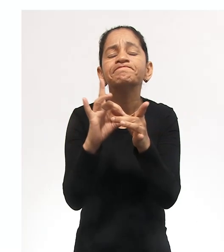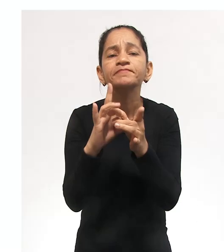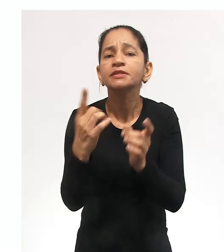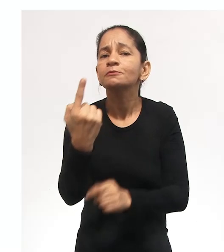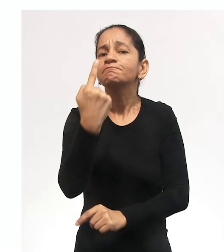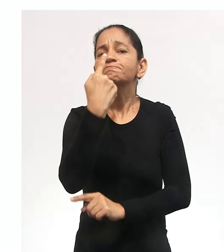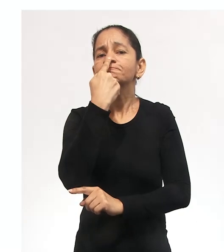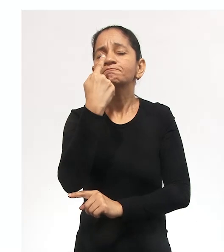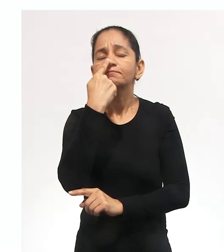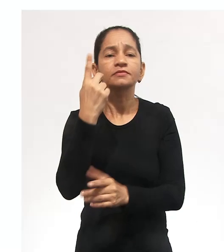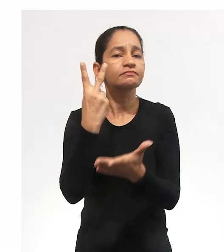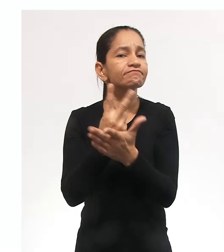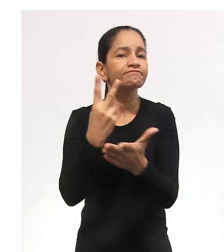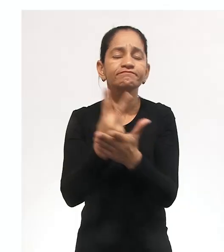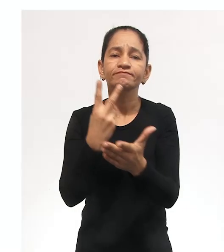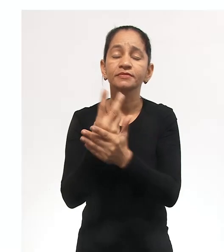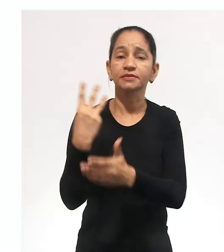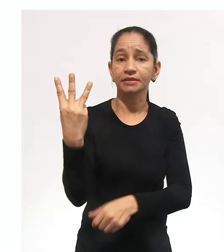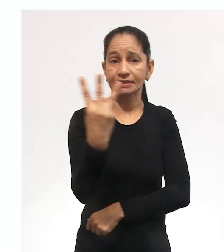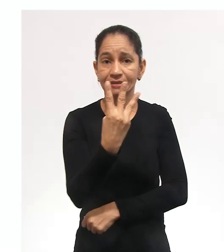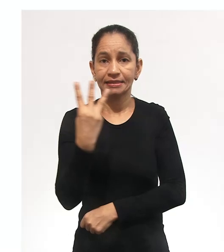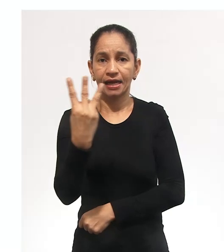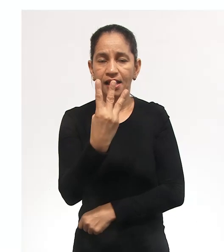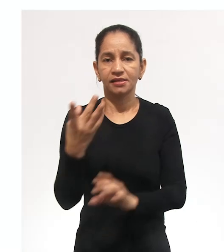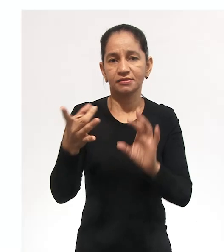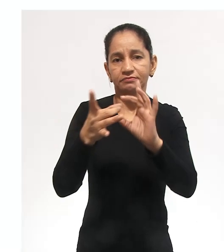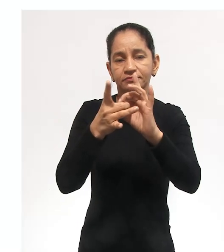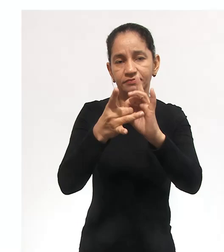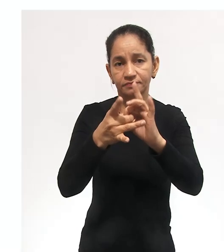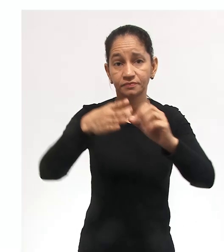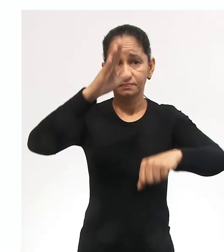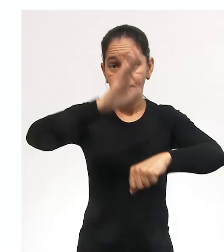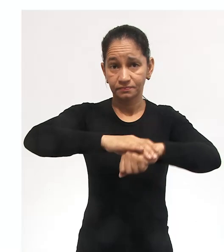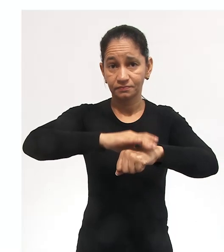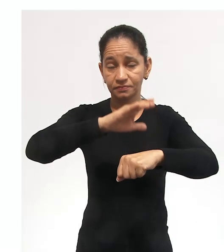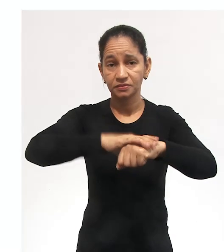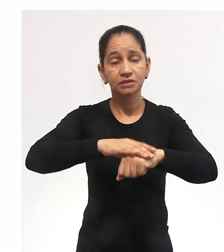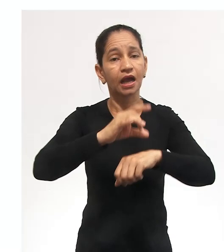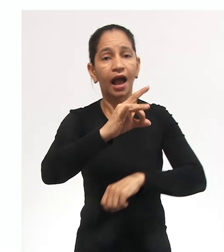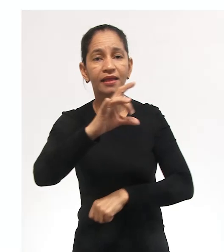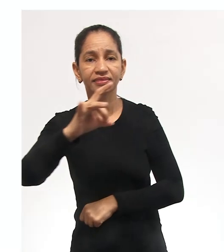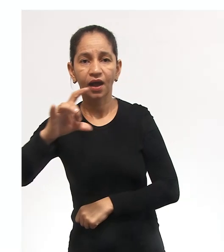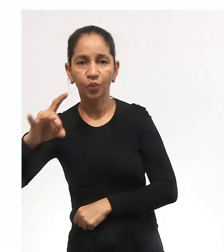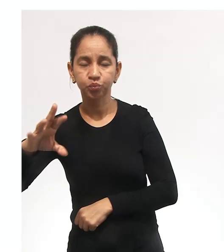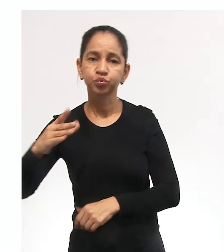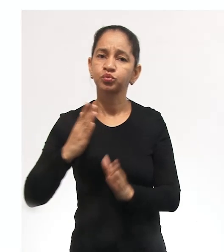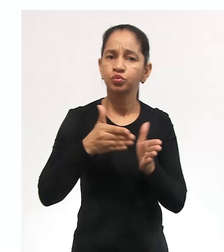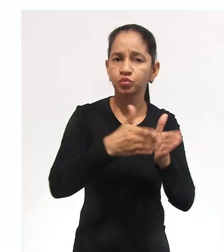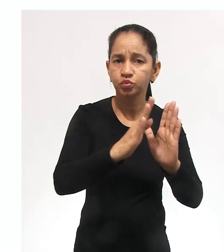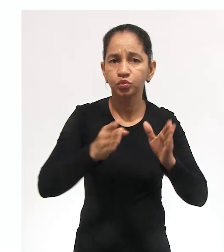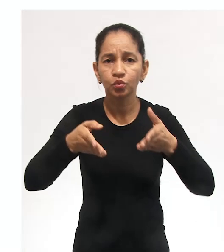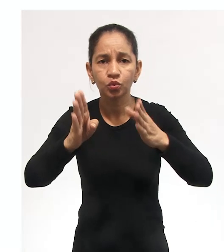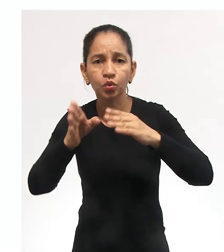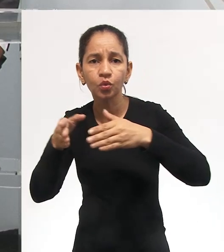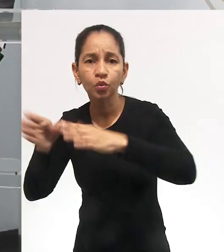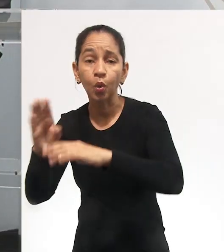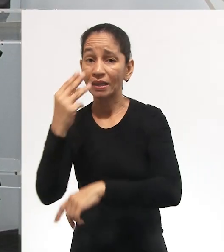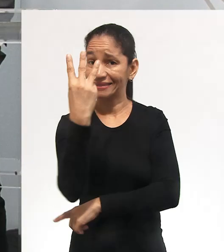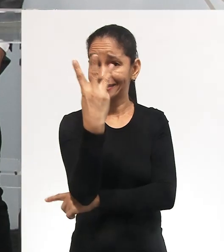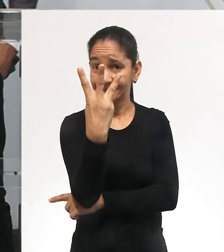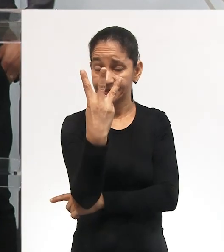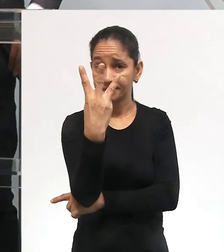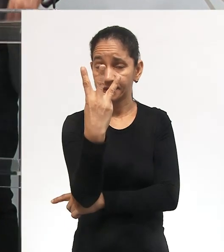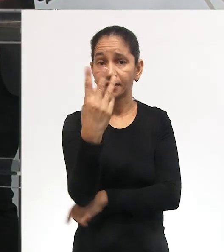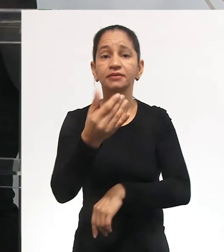intimamente conectadas a 3 órgãos distintos, né? Autônomos e independentes entre si. Voltem aqui comigo. Na